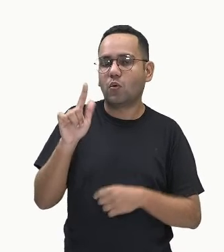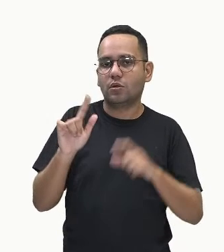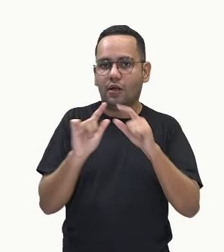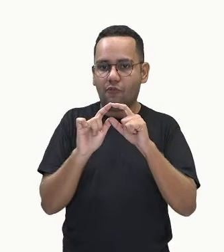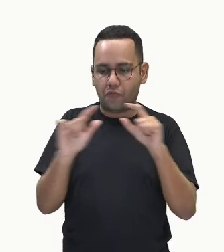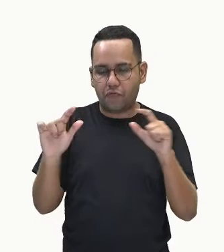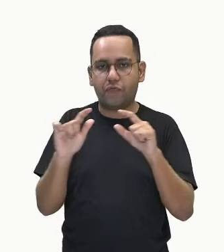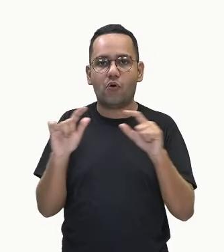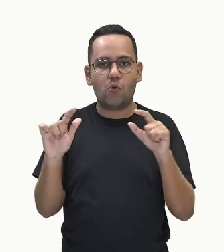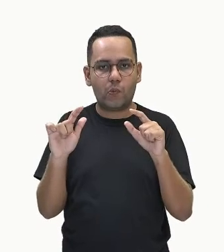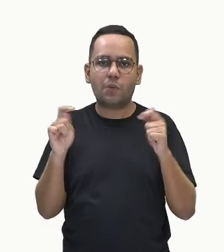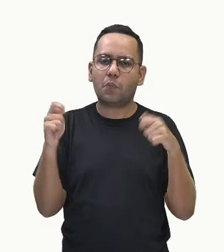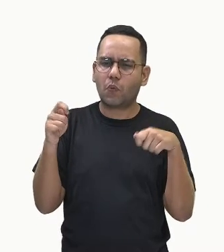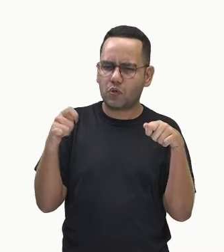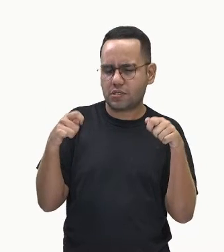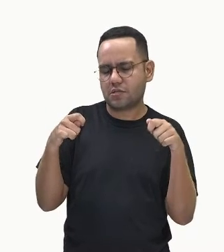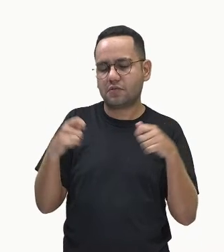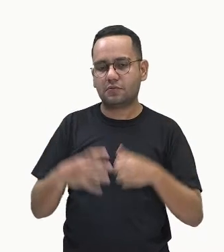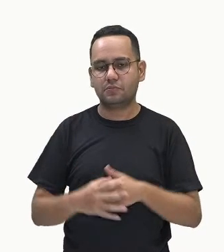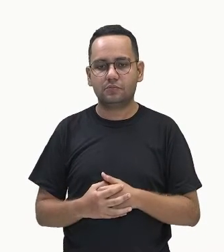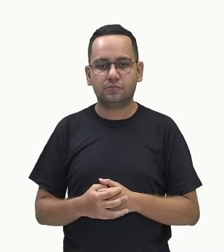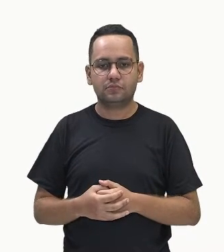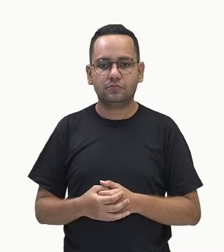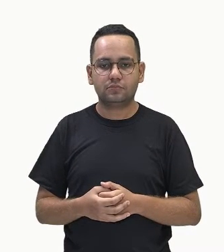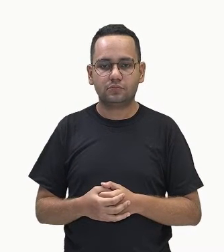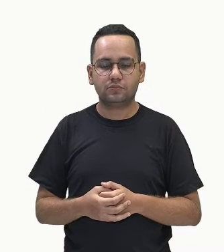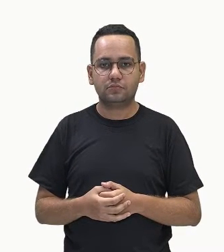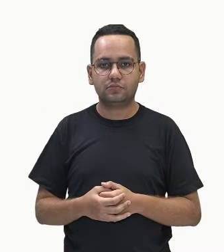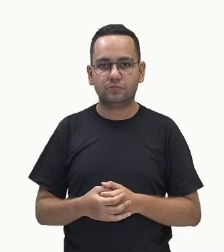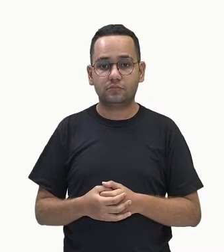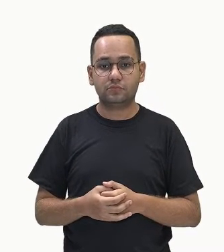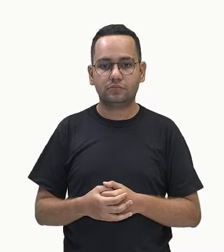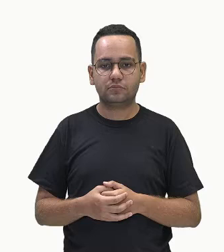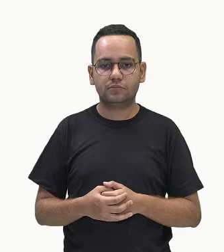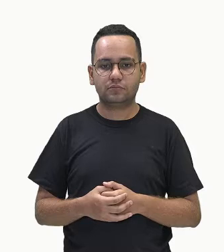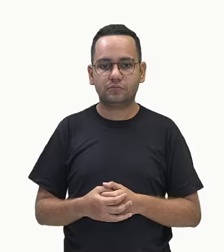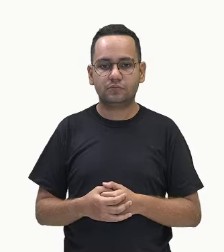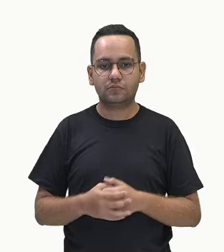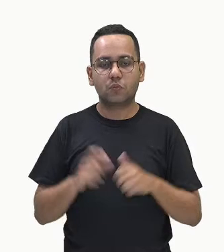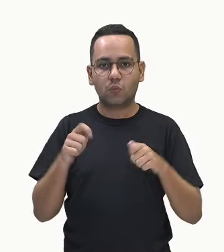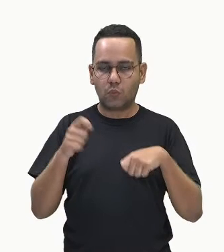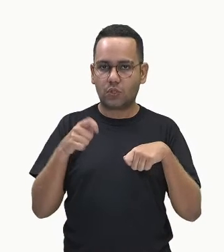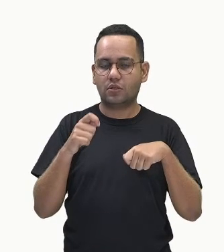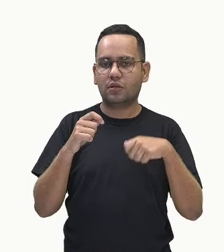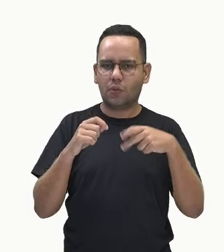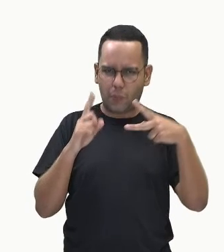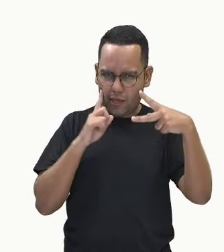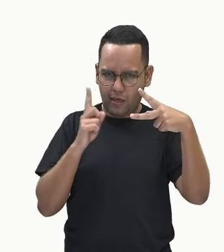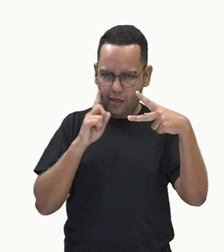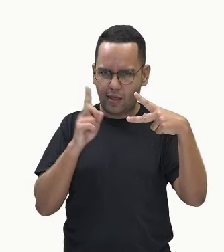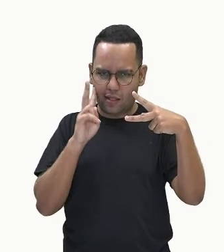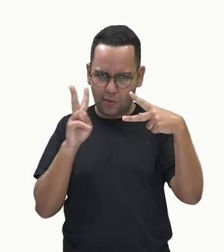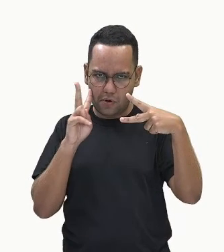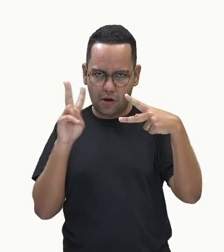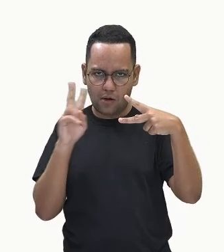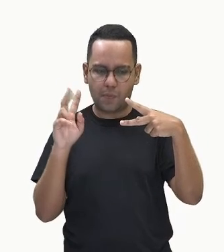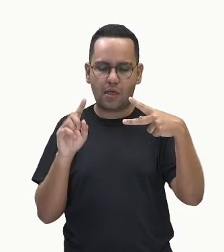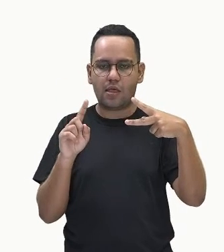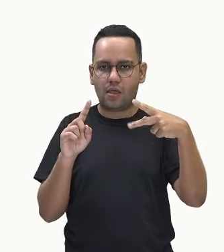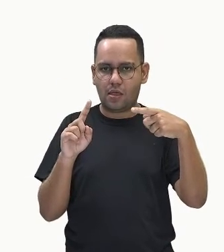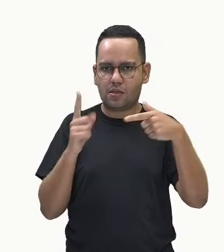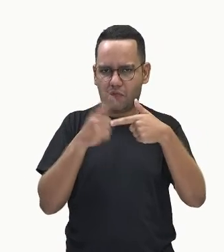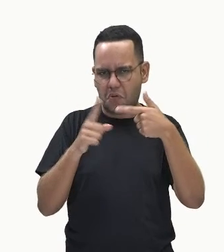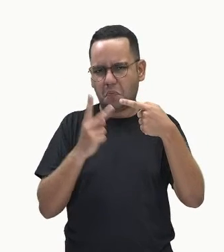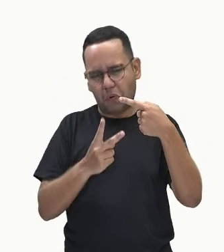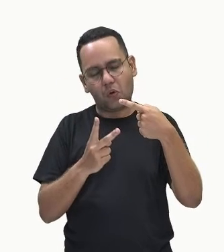fórmula alternativa, que eu acabei de dizer para vocês, é que nós vamos substituir lá onde tinha o P, lembra? Nós